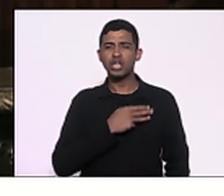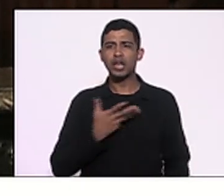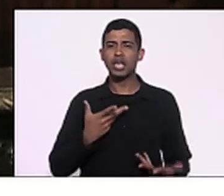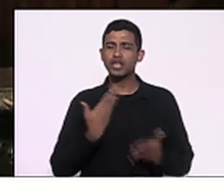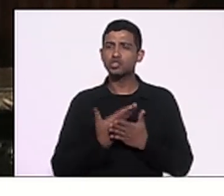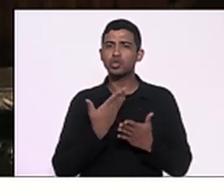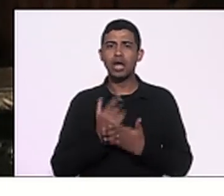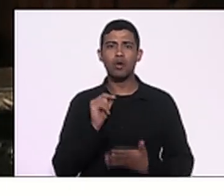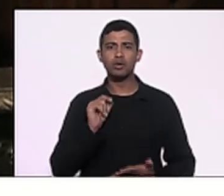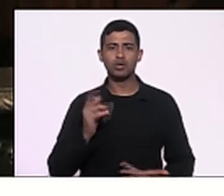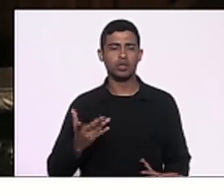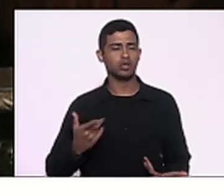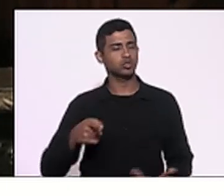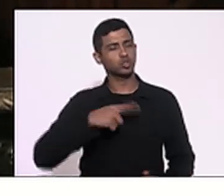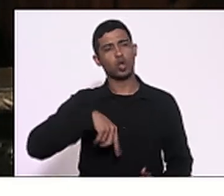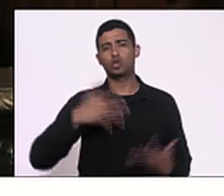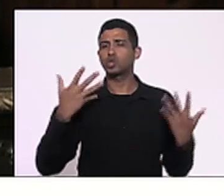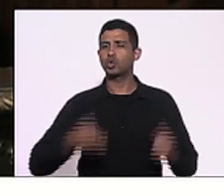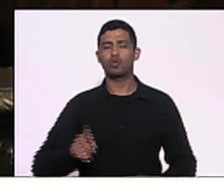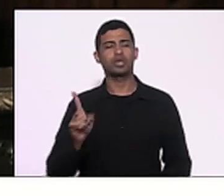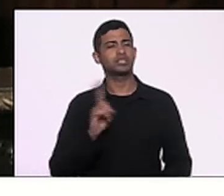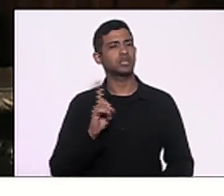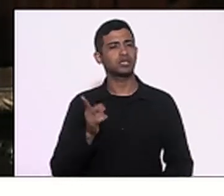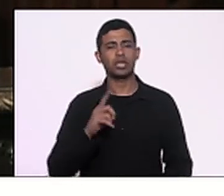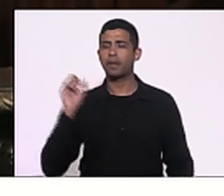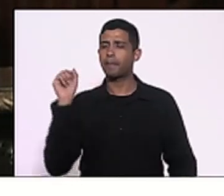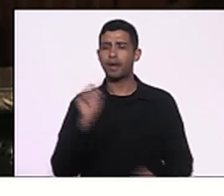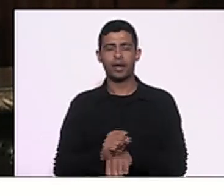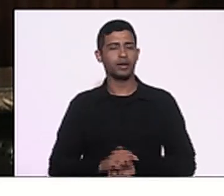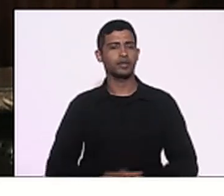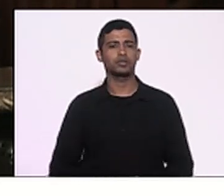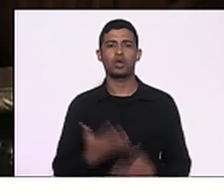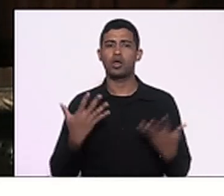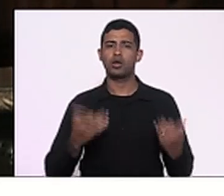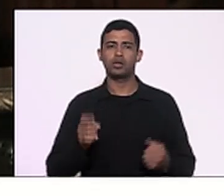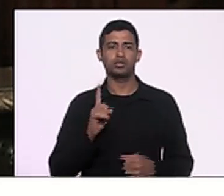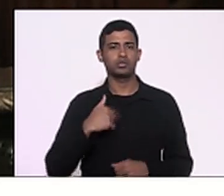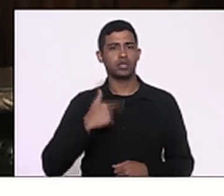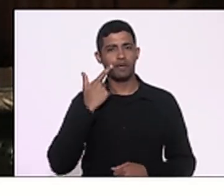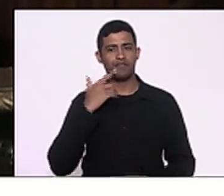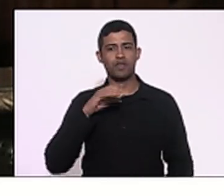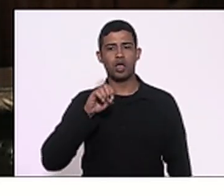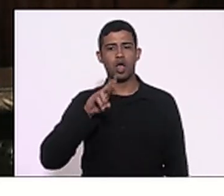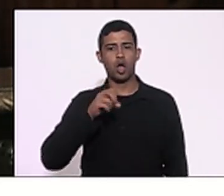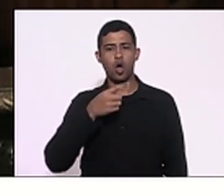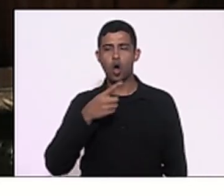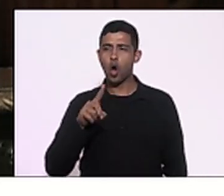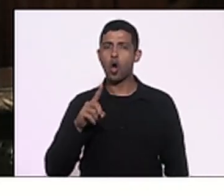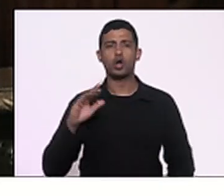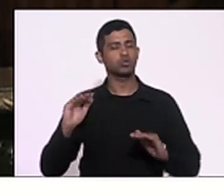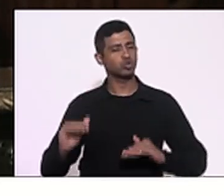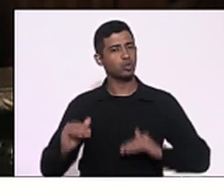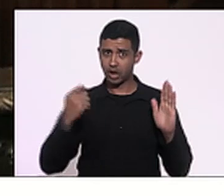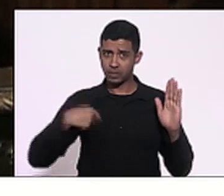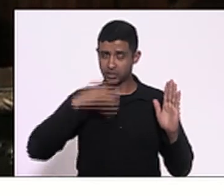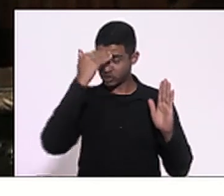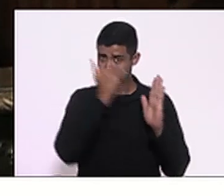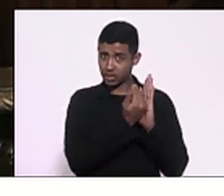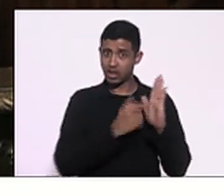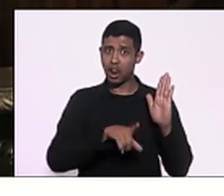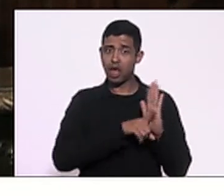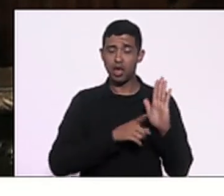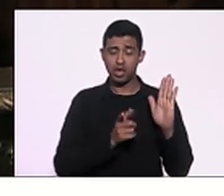dando ao ministro todo o detalhamento e a anuência para que ele fizesse a indicação do eleito. O que